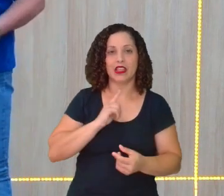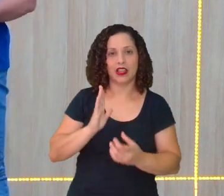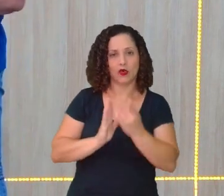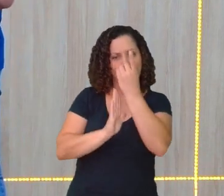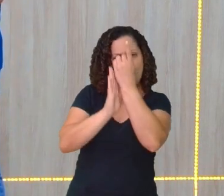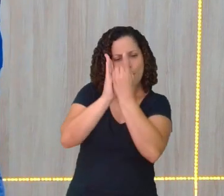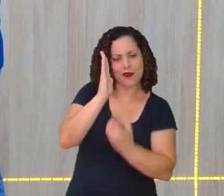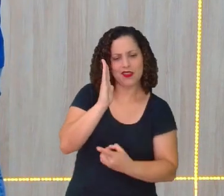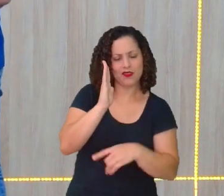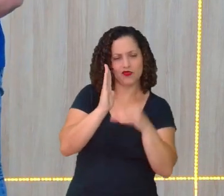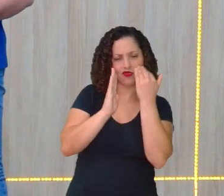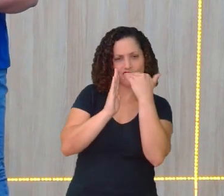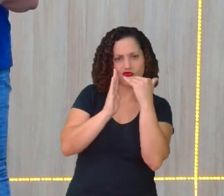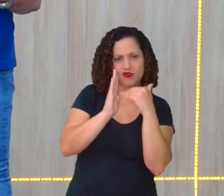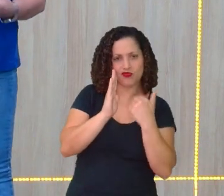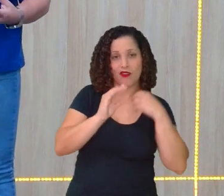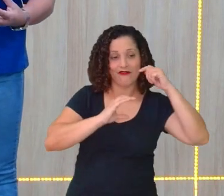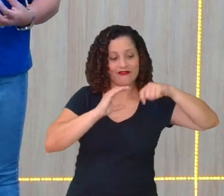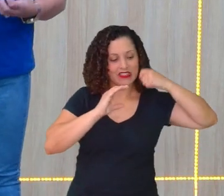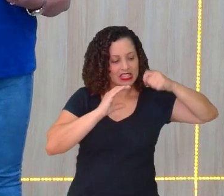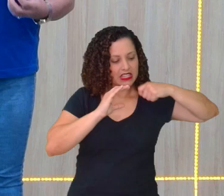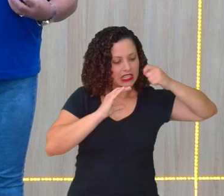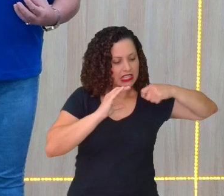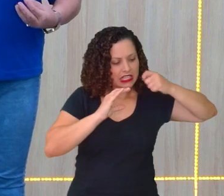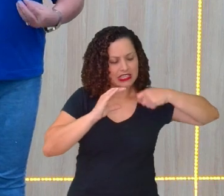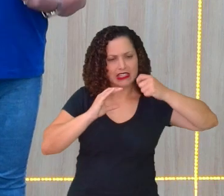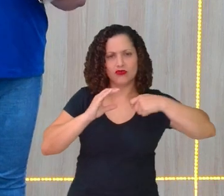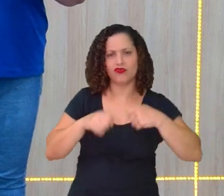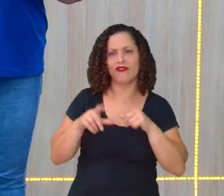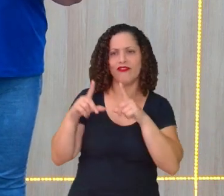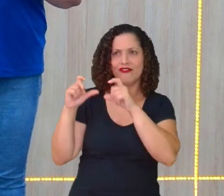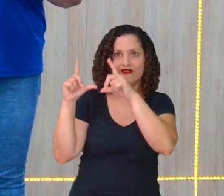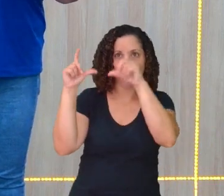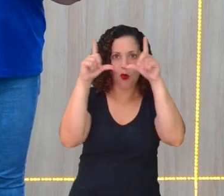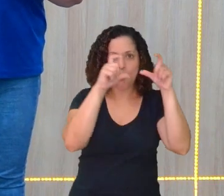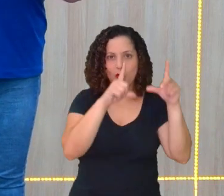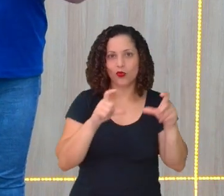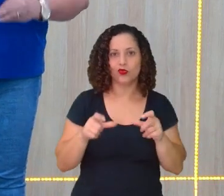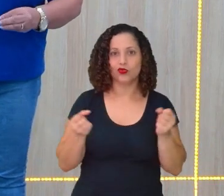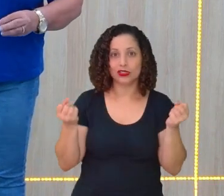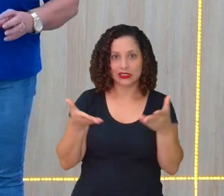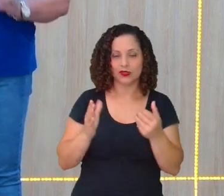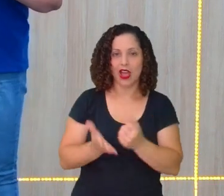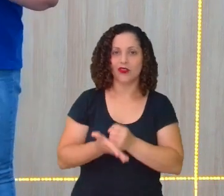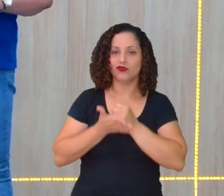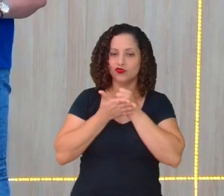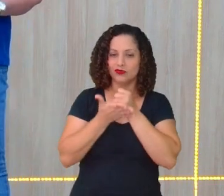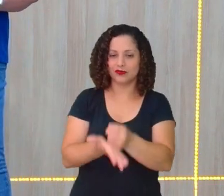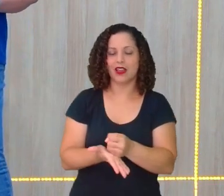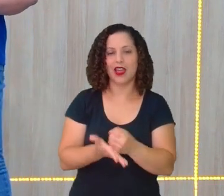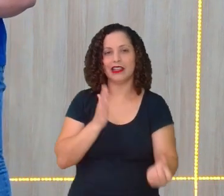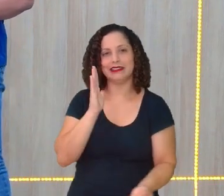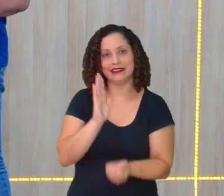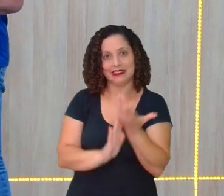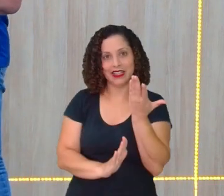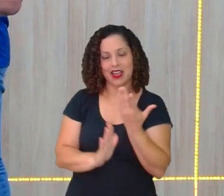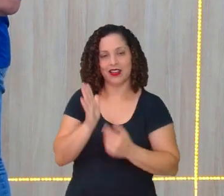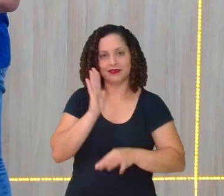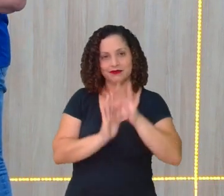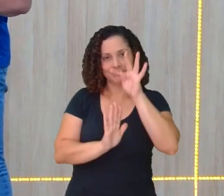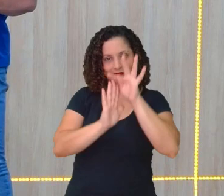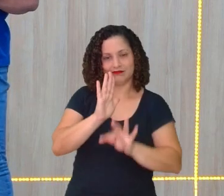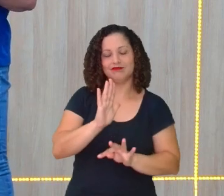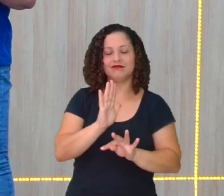documentários antigos, de vídeos, de fotos, como isso vai ajudar na construção desse texto.